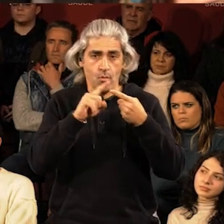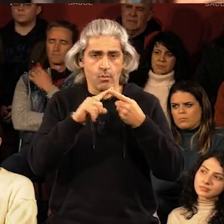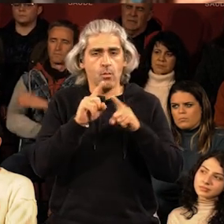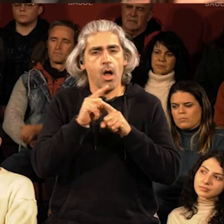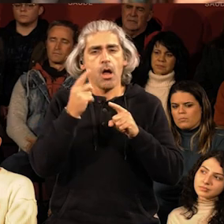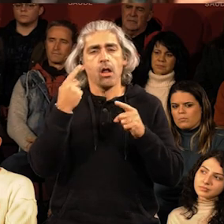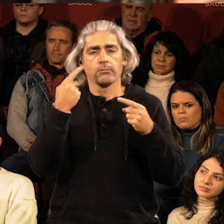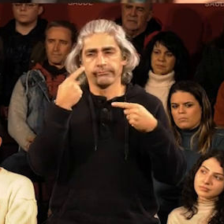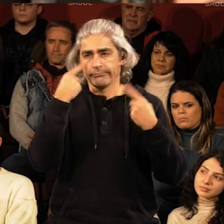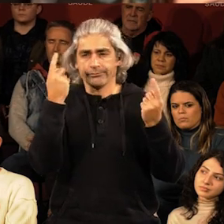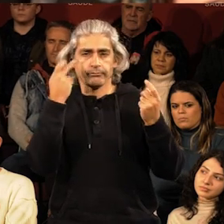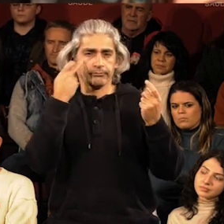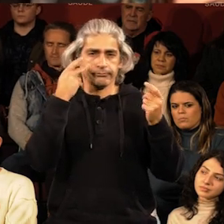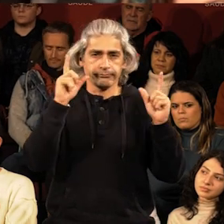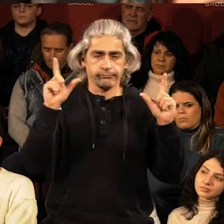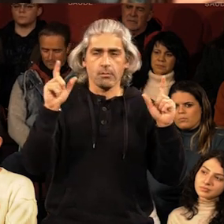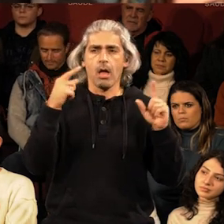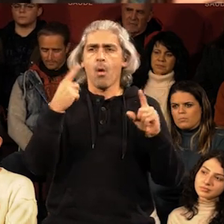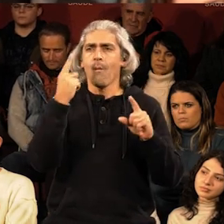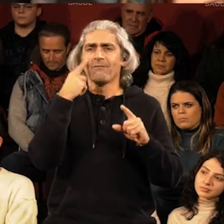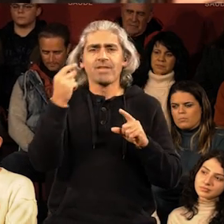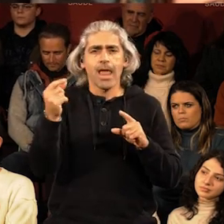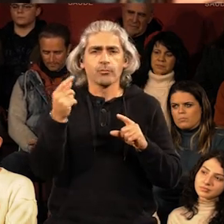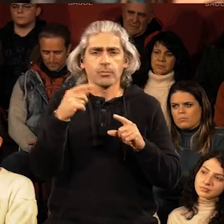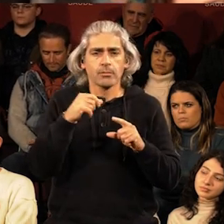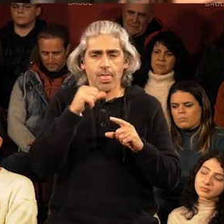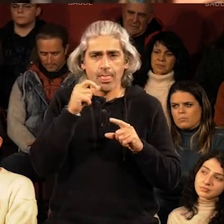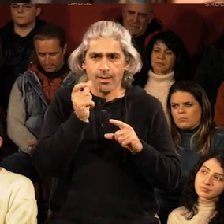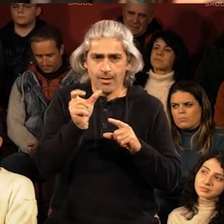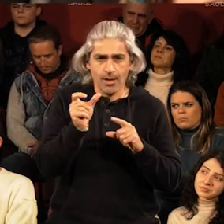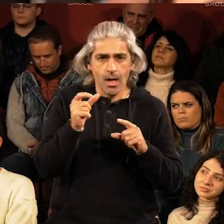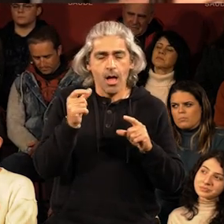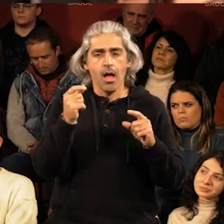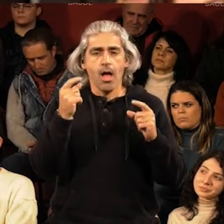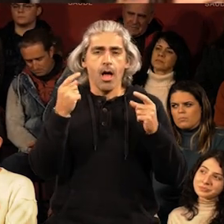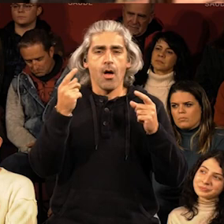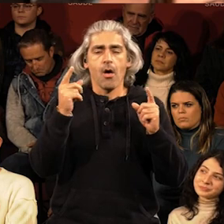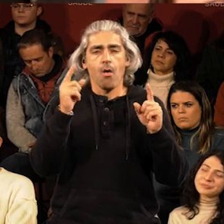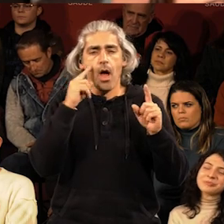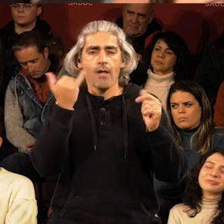manobrador criou-se até um verbo que se vai repetindo a cenarização